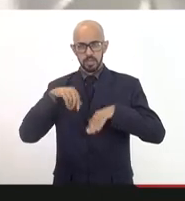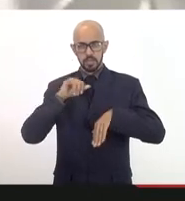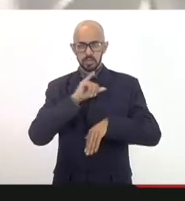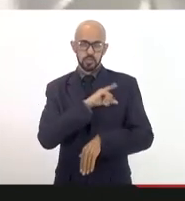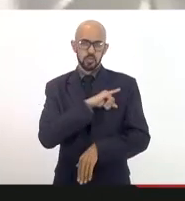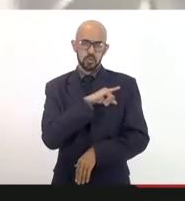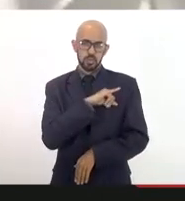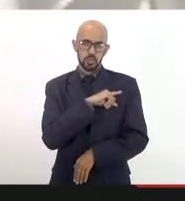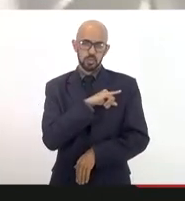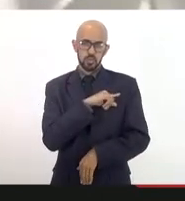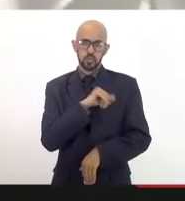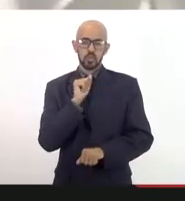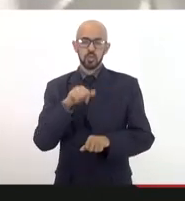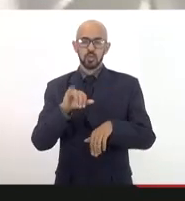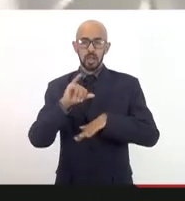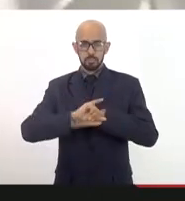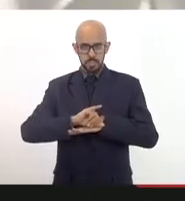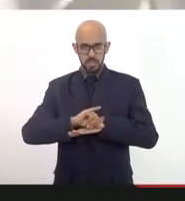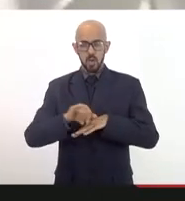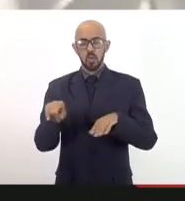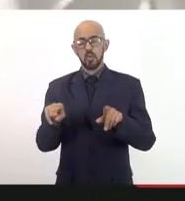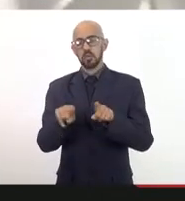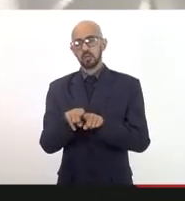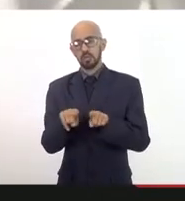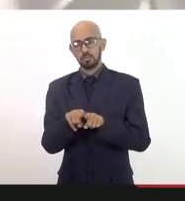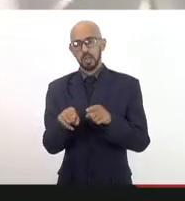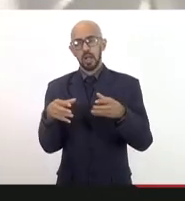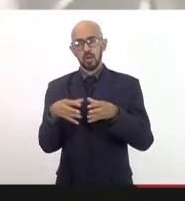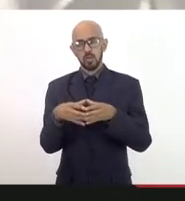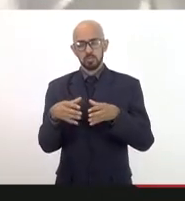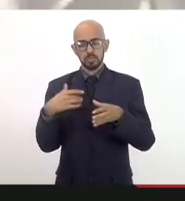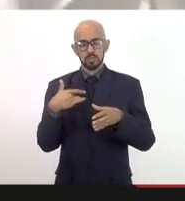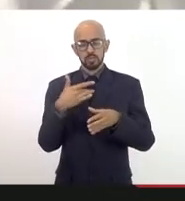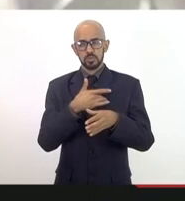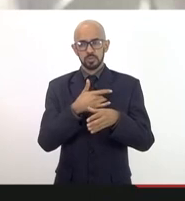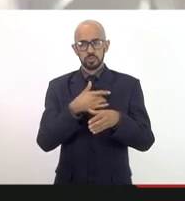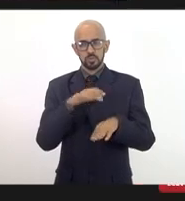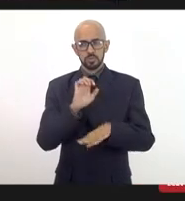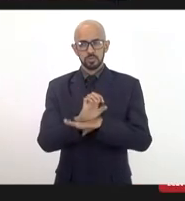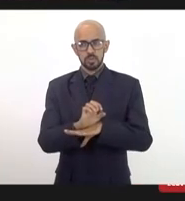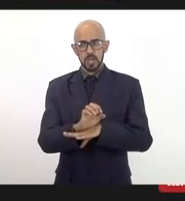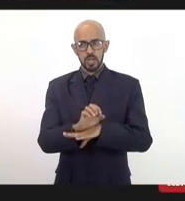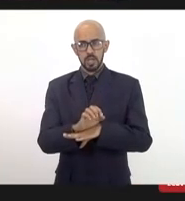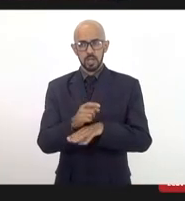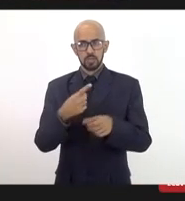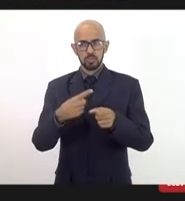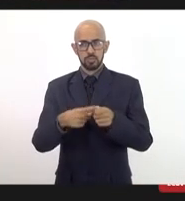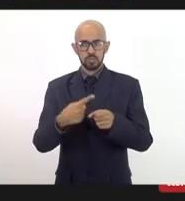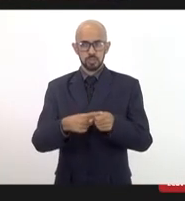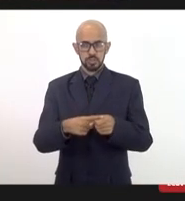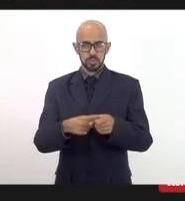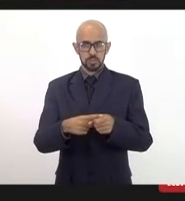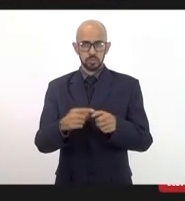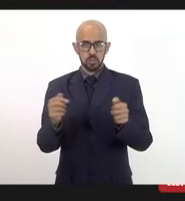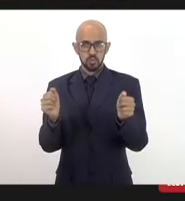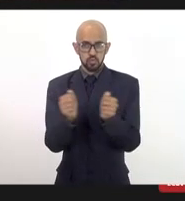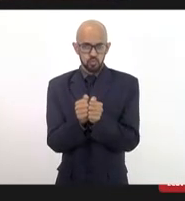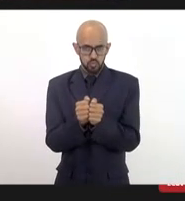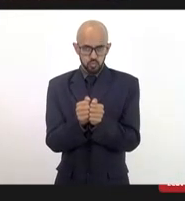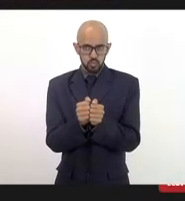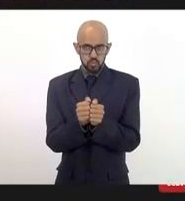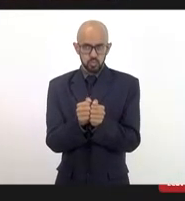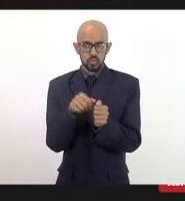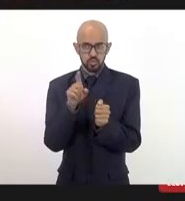nossa capital, e a Comissão de Saúde do Estado se reúnem. Acho que esse é um